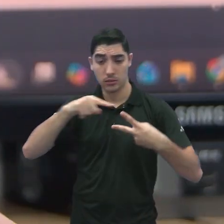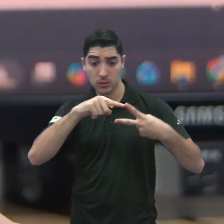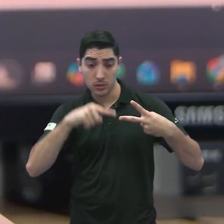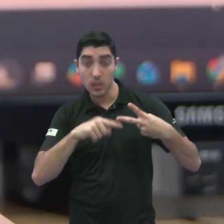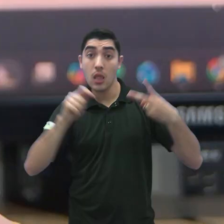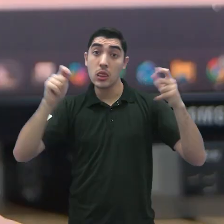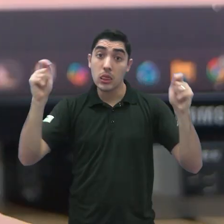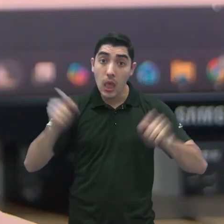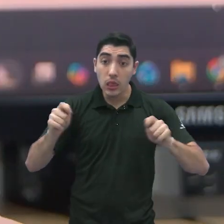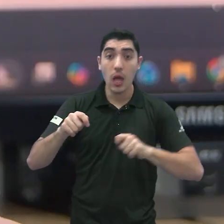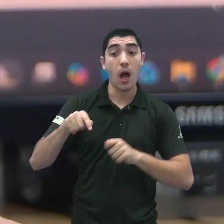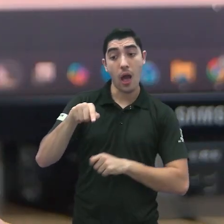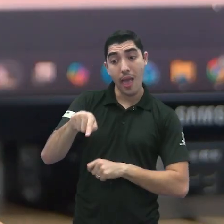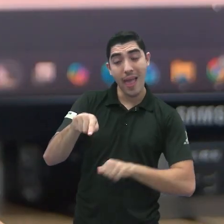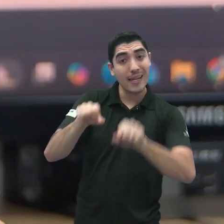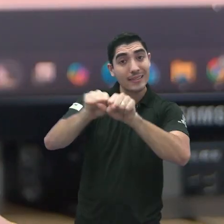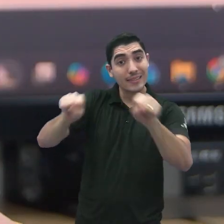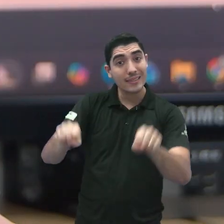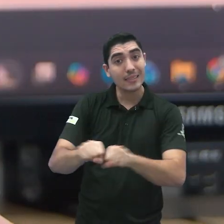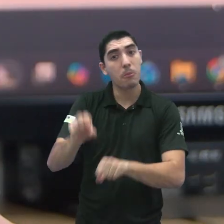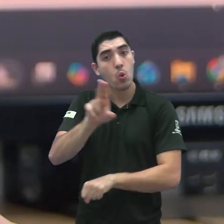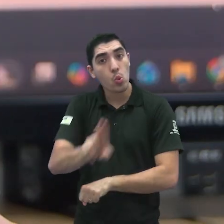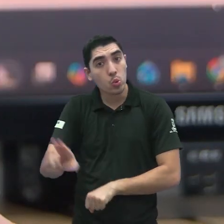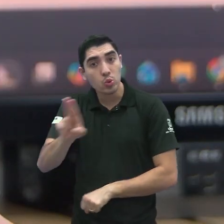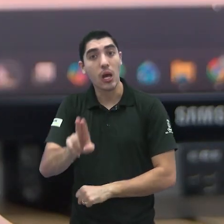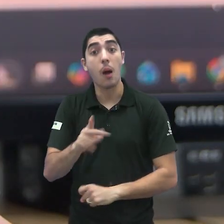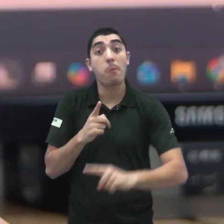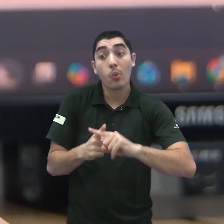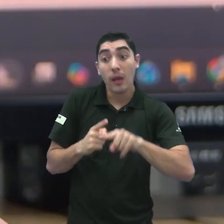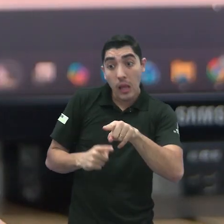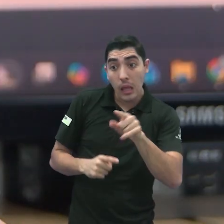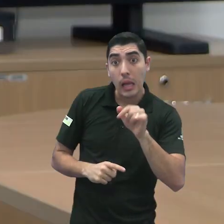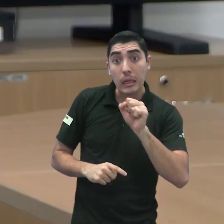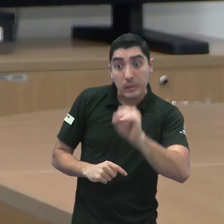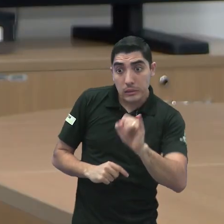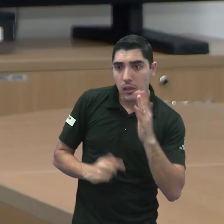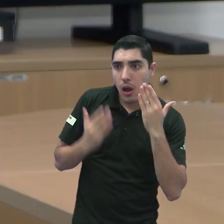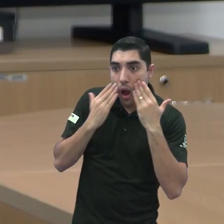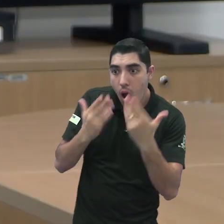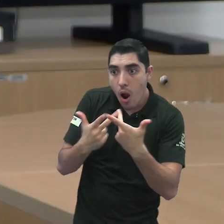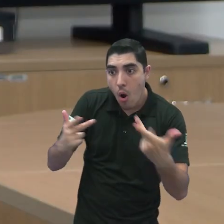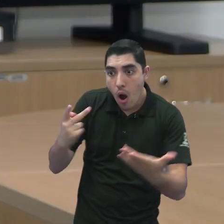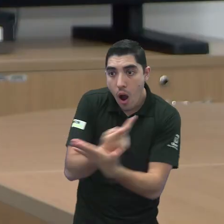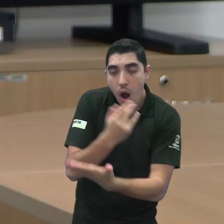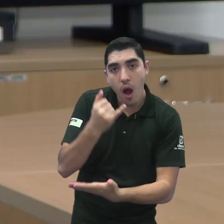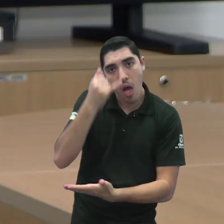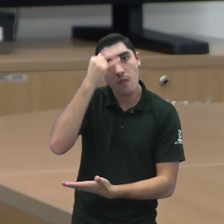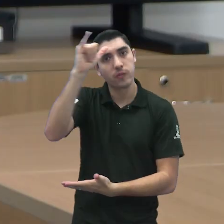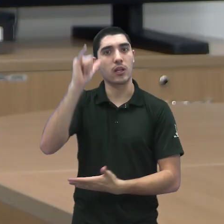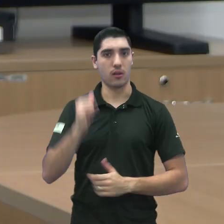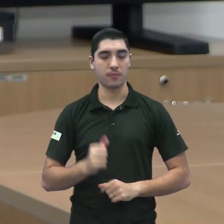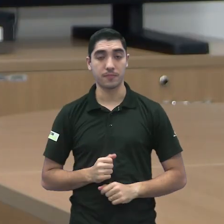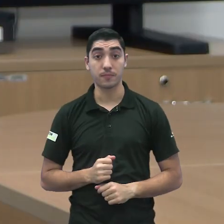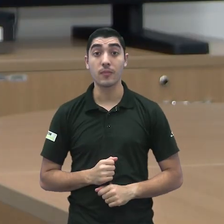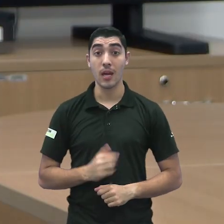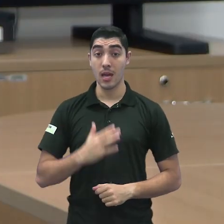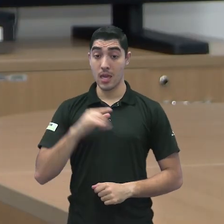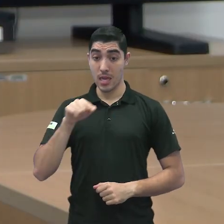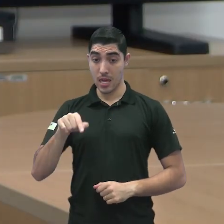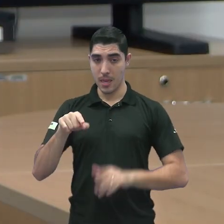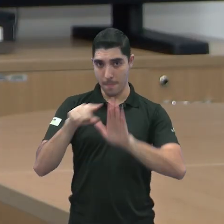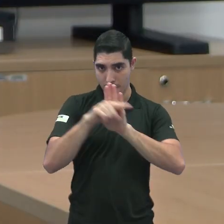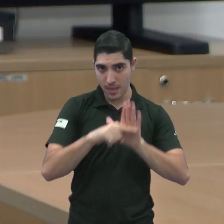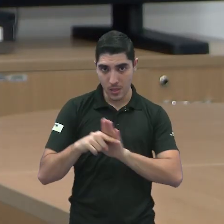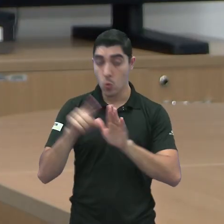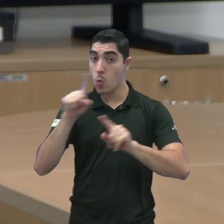desse sistema e evitar trajetos que possam colocá-los em perigo. O objetivo da minha pesquisa é desenvolver um